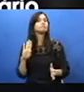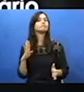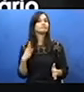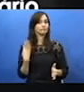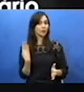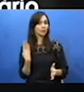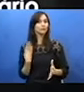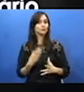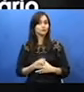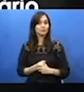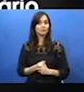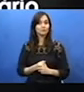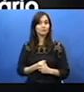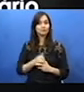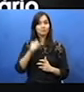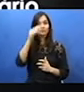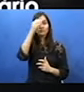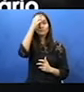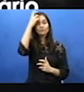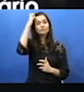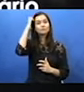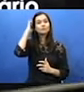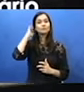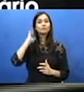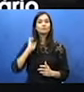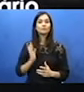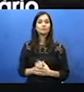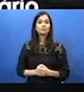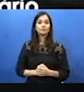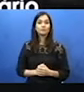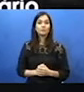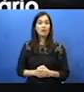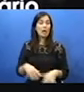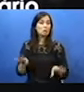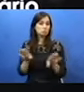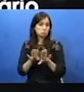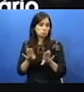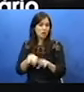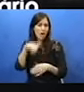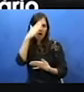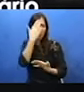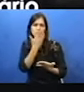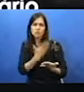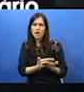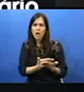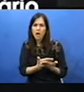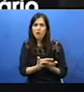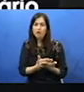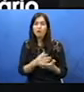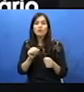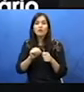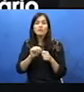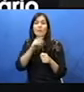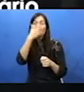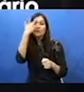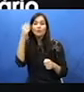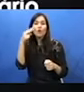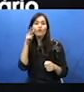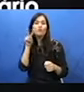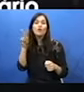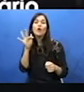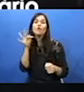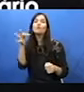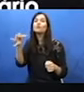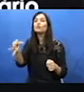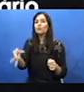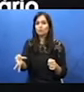exatamente essas as coisas que acontecem no nosso corpo, né? Eles também acreditavam que o uso dessa substância permitia ao outro predizer o